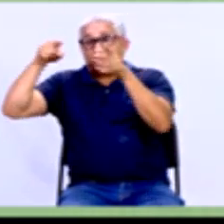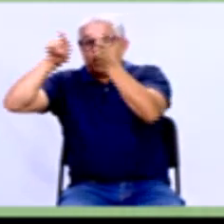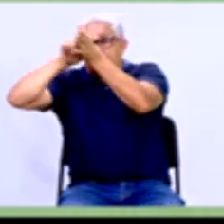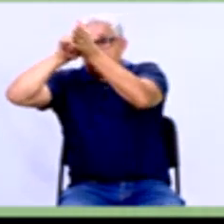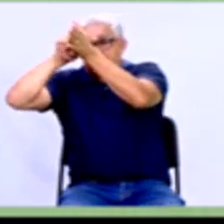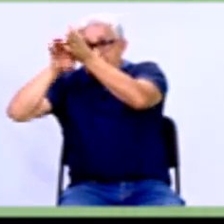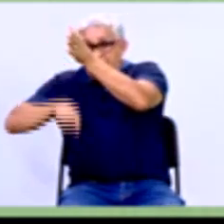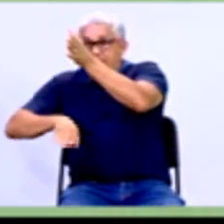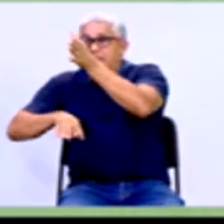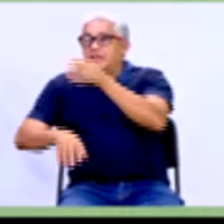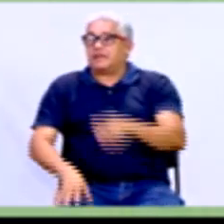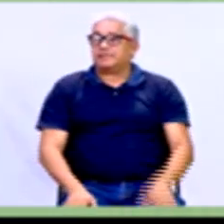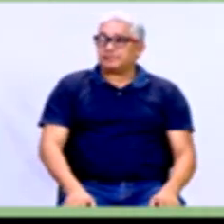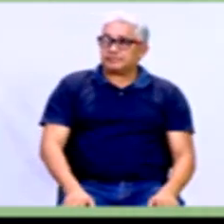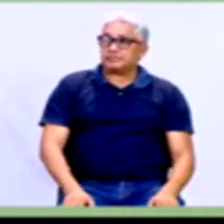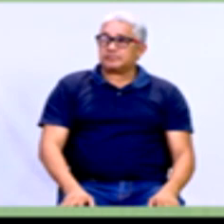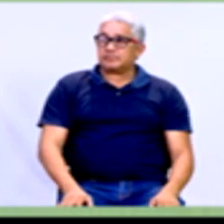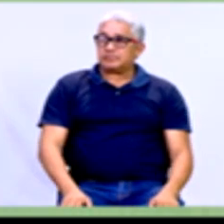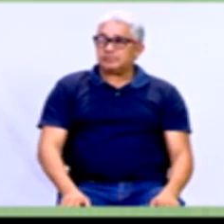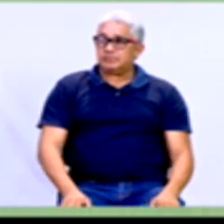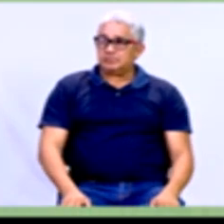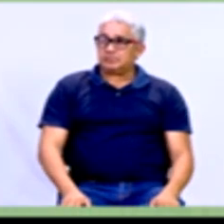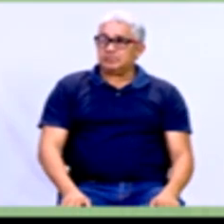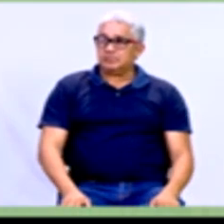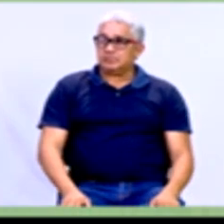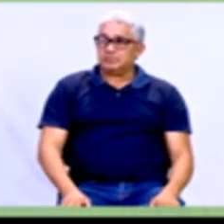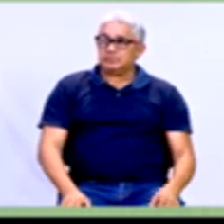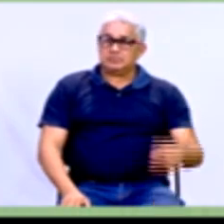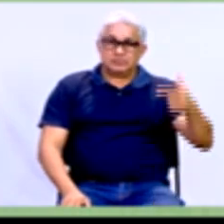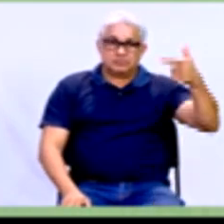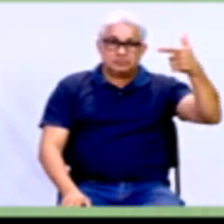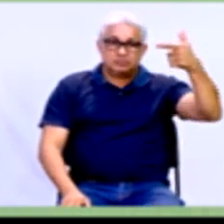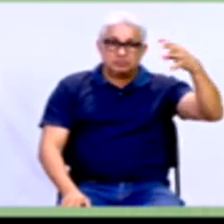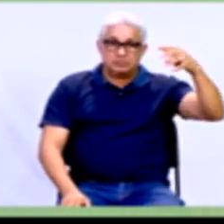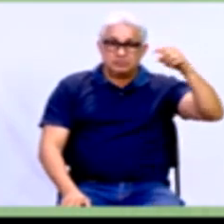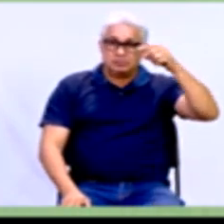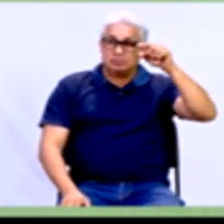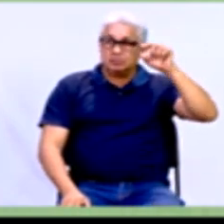ali. Então vai ficar B igual a 24,9 menos